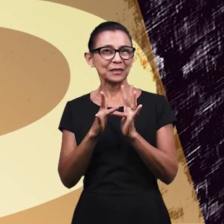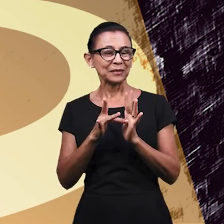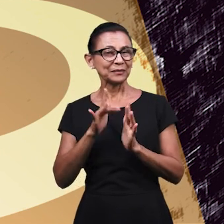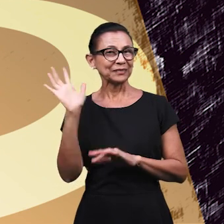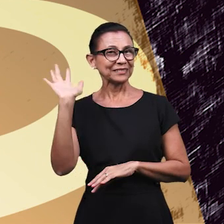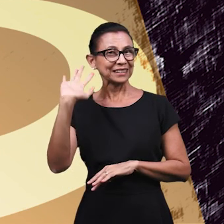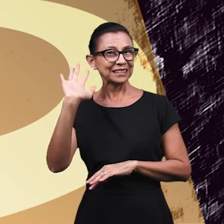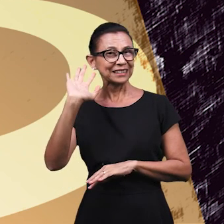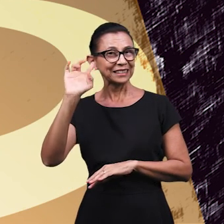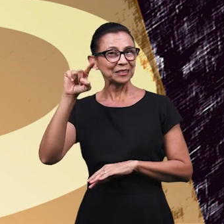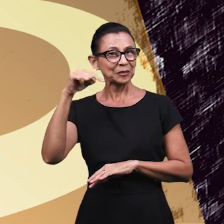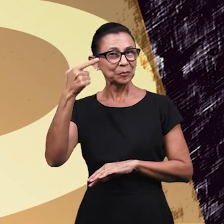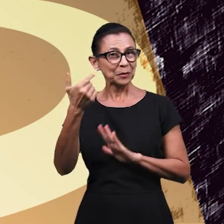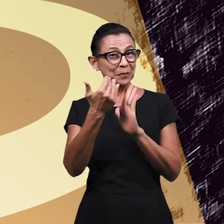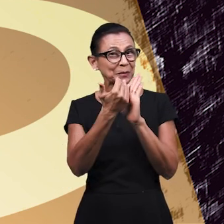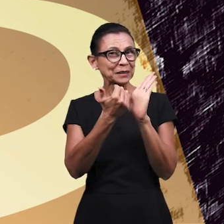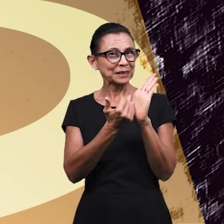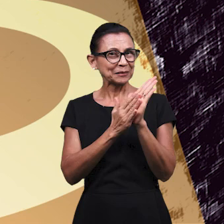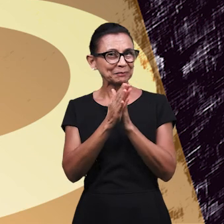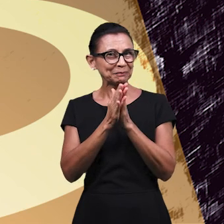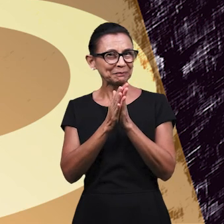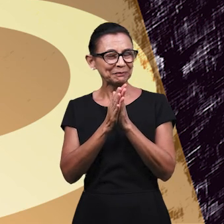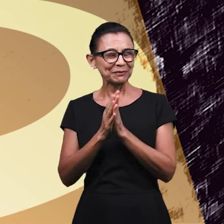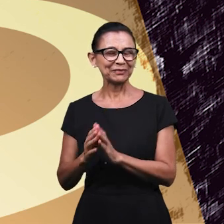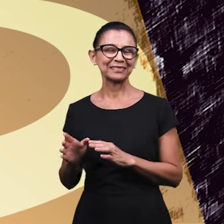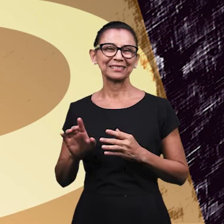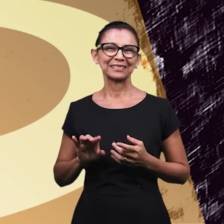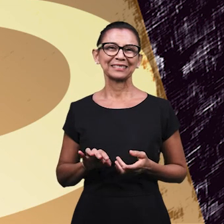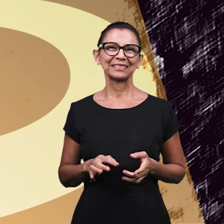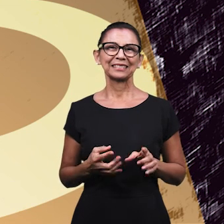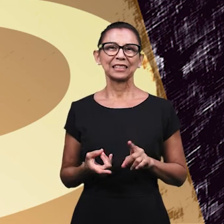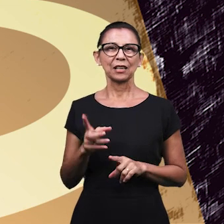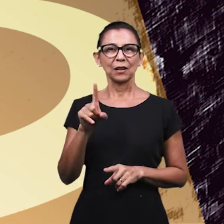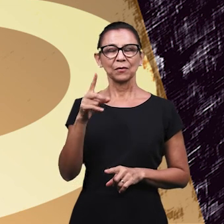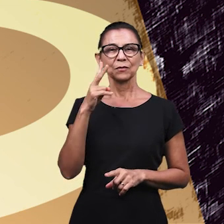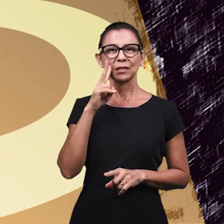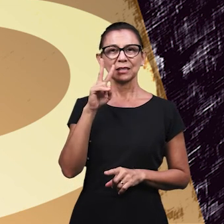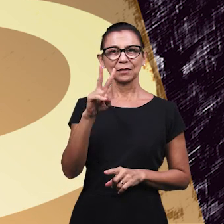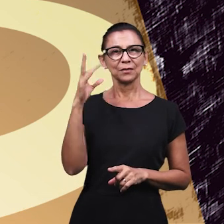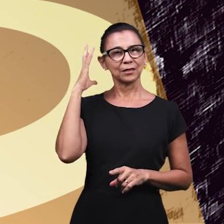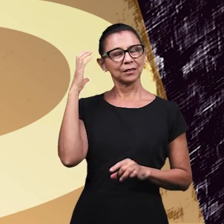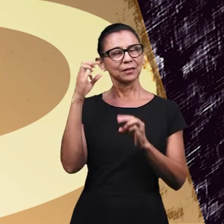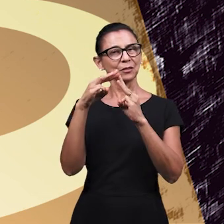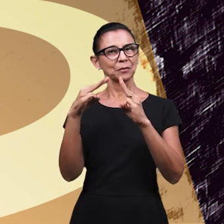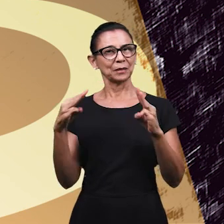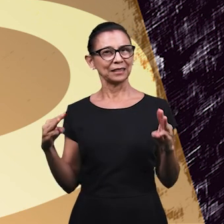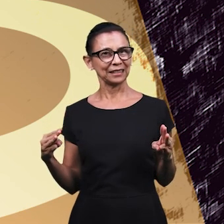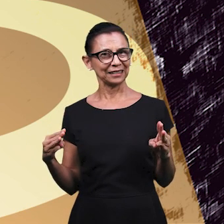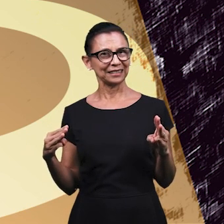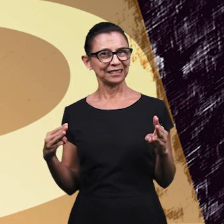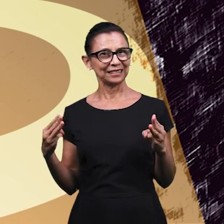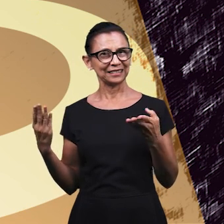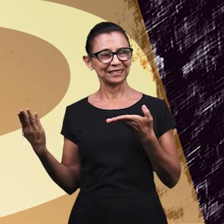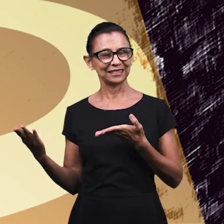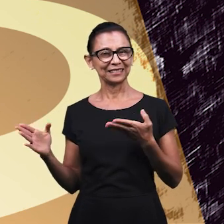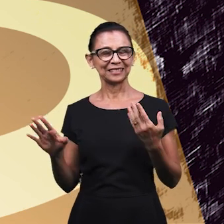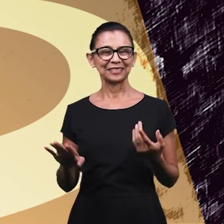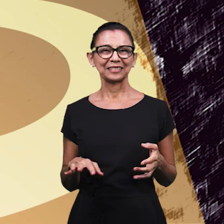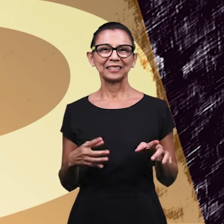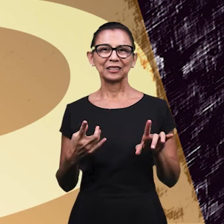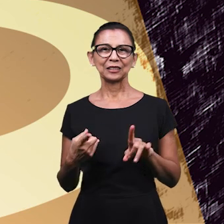a paz do Senhor e até o nosso próximo episódio. Você ouviu na Rádio